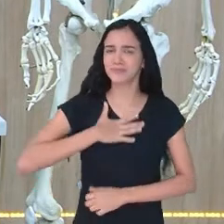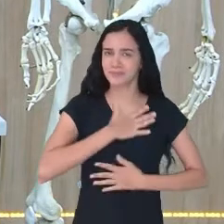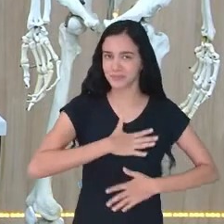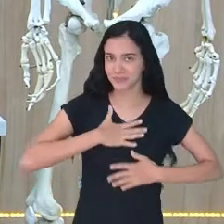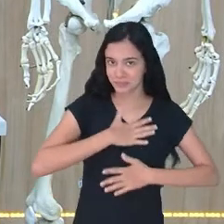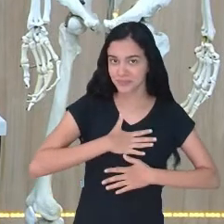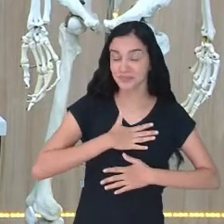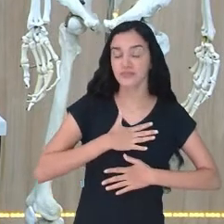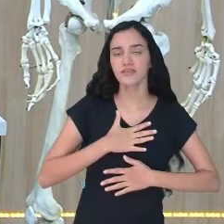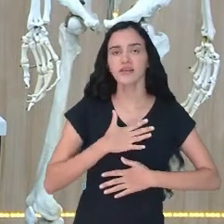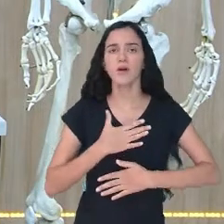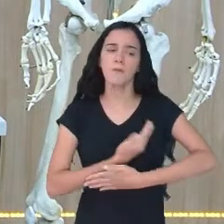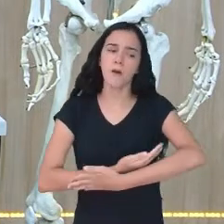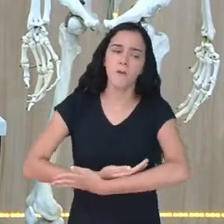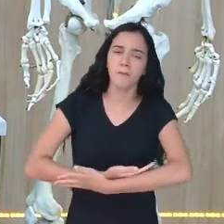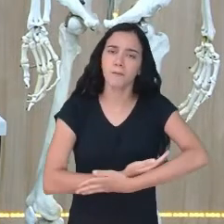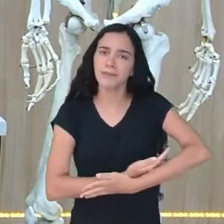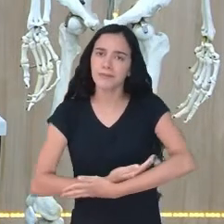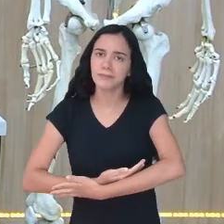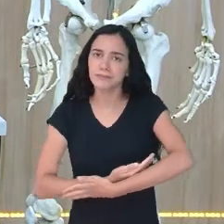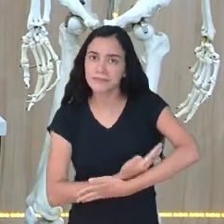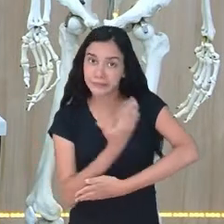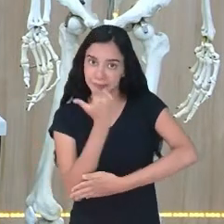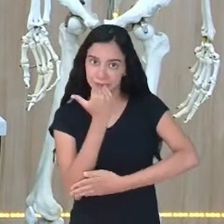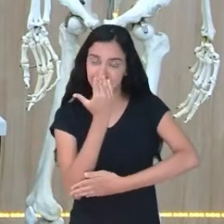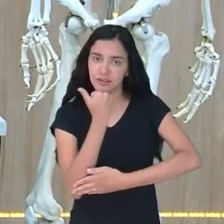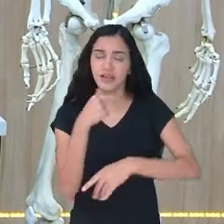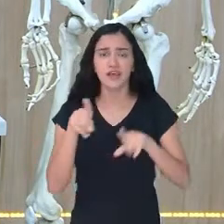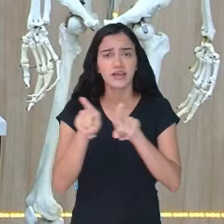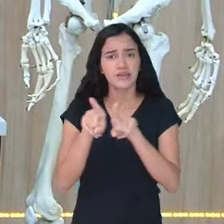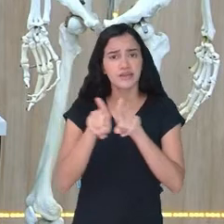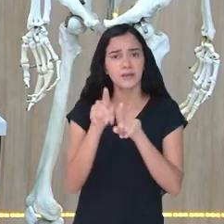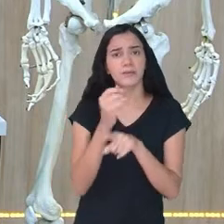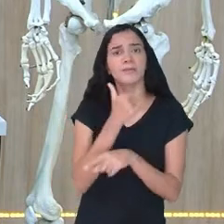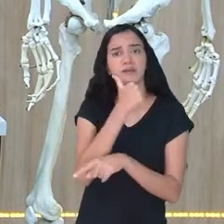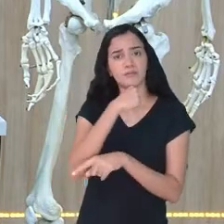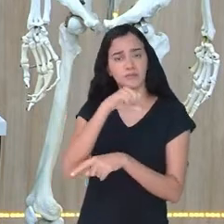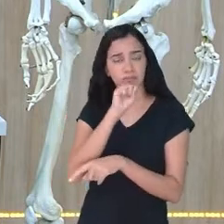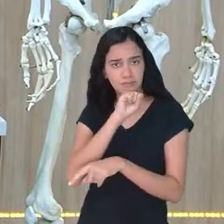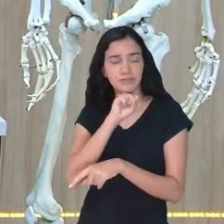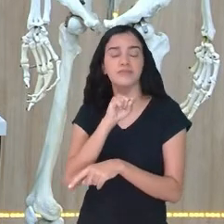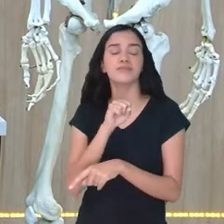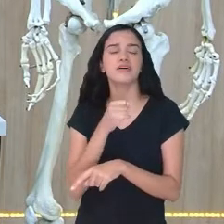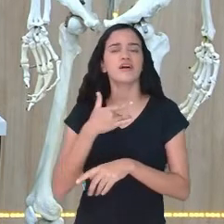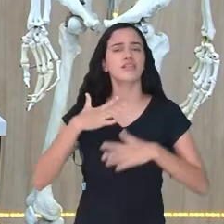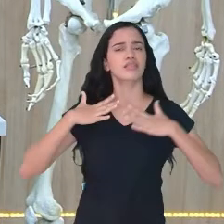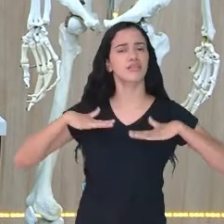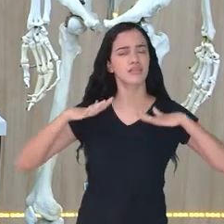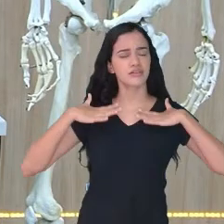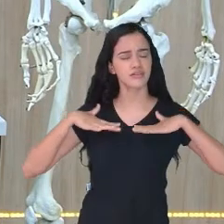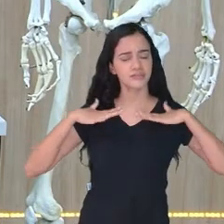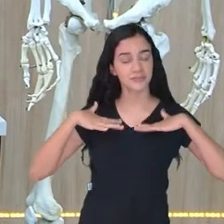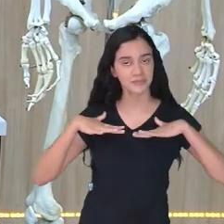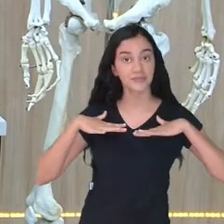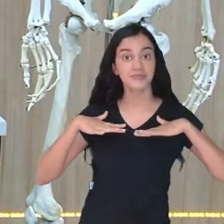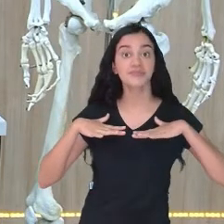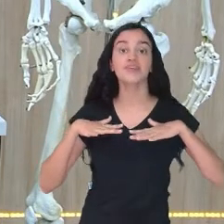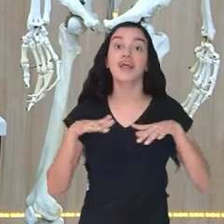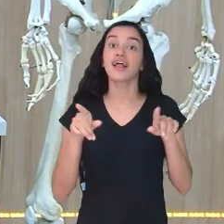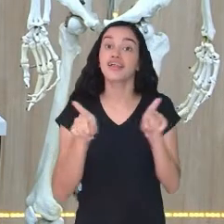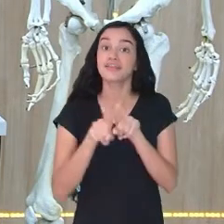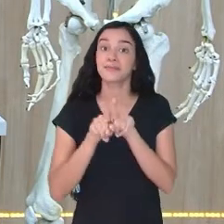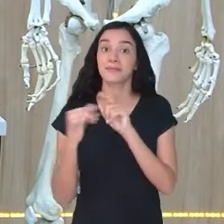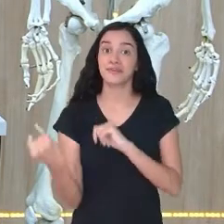tanto para o bebê que está se alimentando, como também para a mãe, Então, vamos trazer tranquilidade para esse momento.